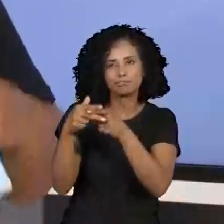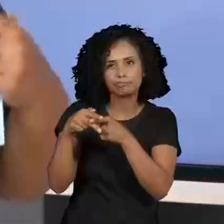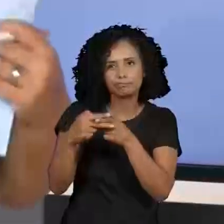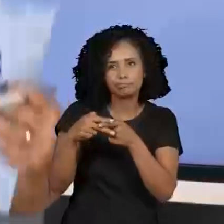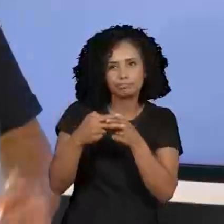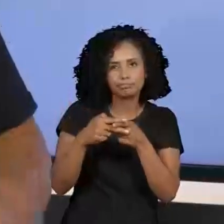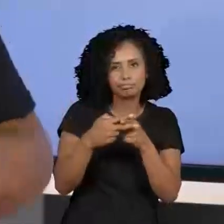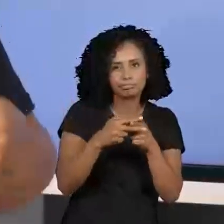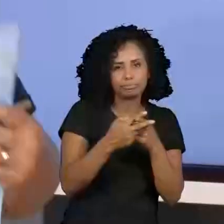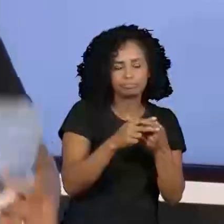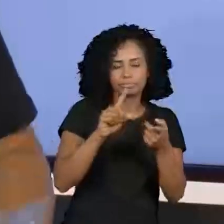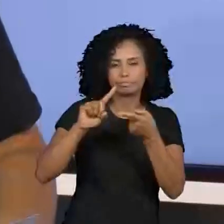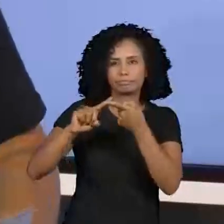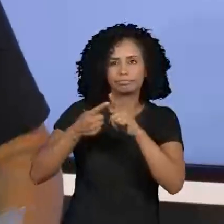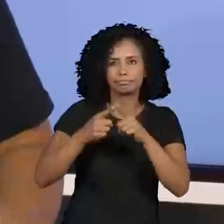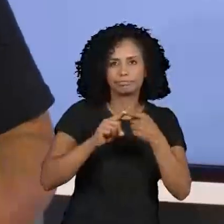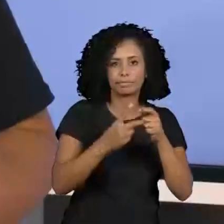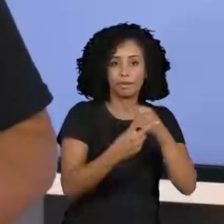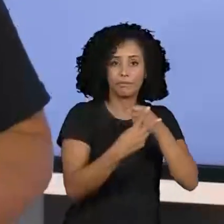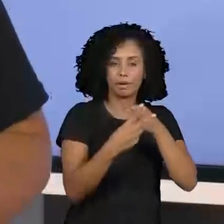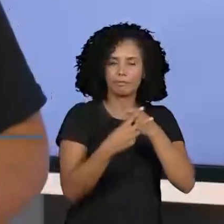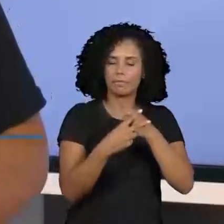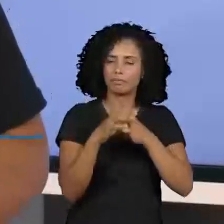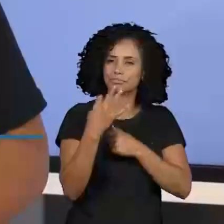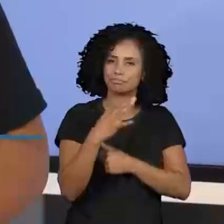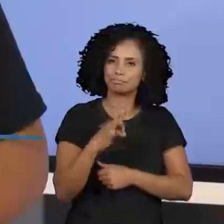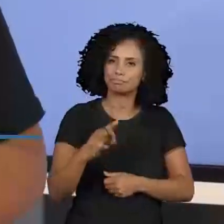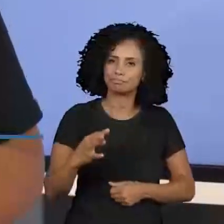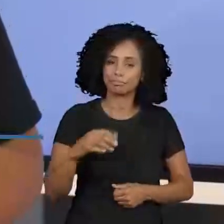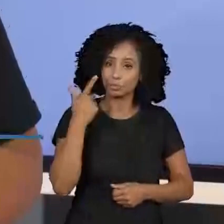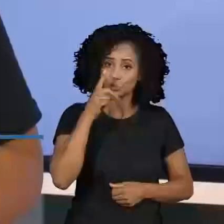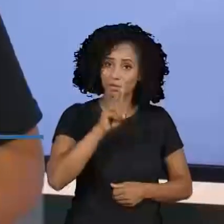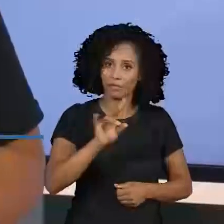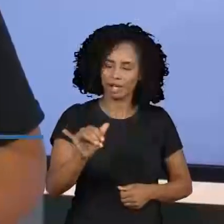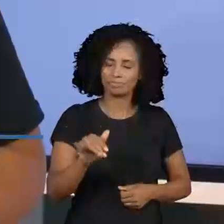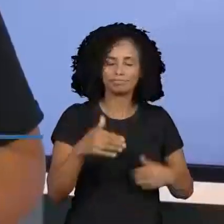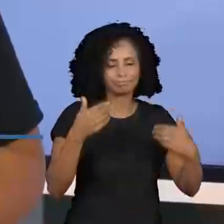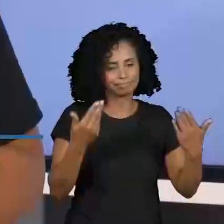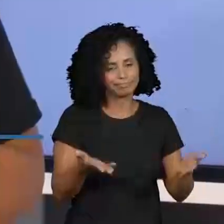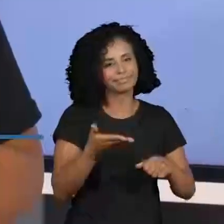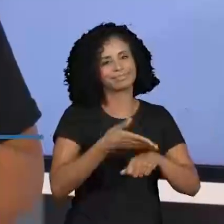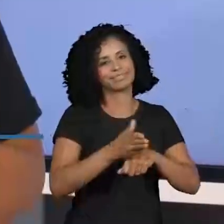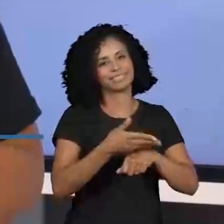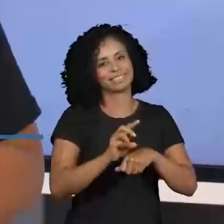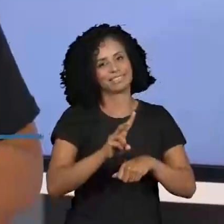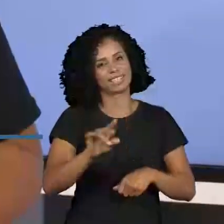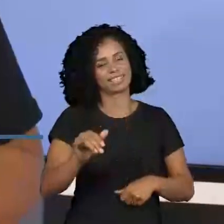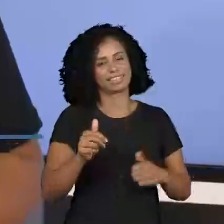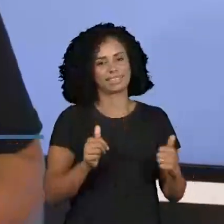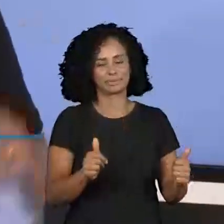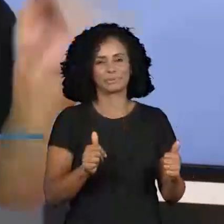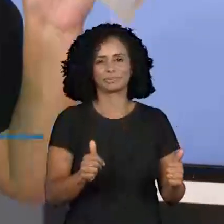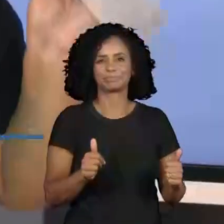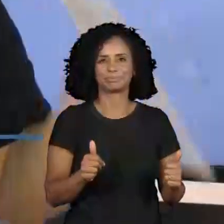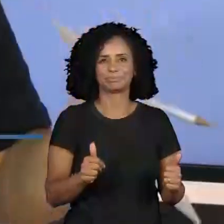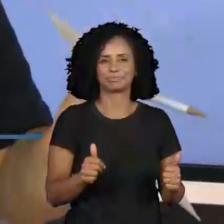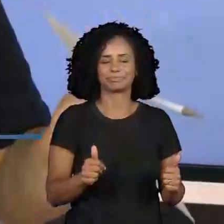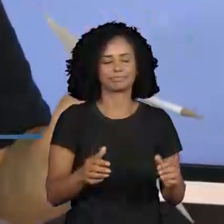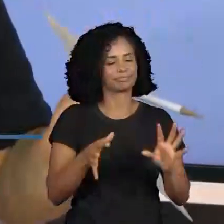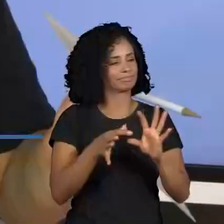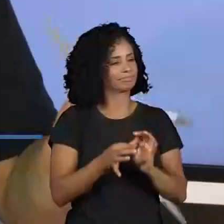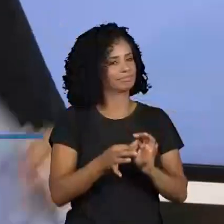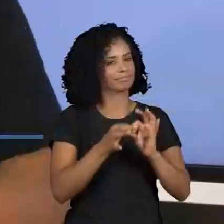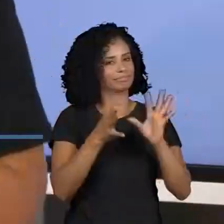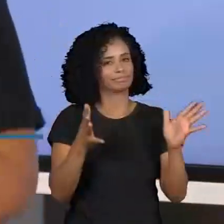todas as concordâncias verbais essa Isso é o que nós vamos treinar com esse trecho certo vocês podem usar em